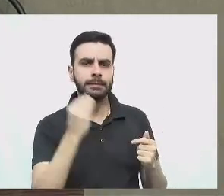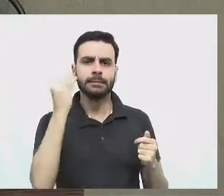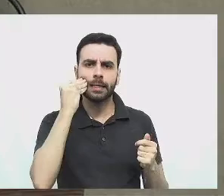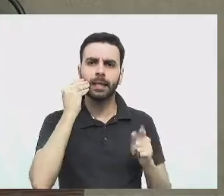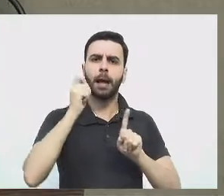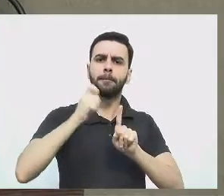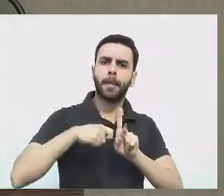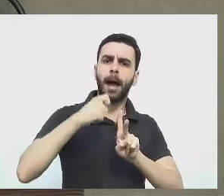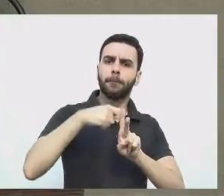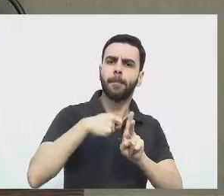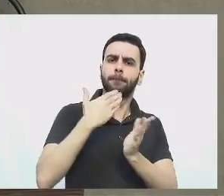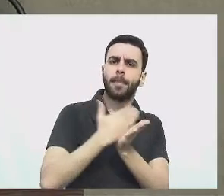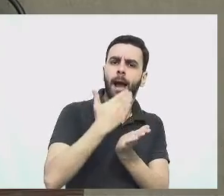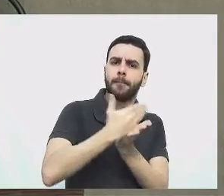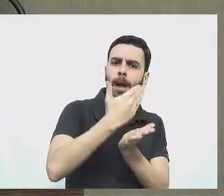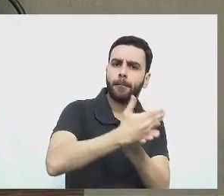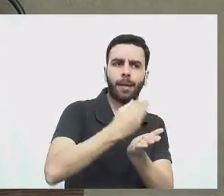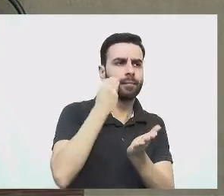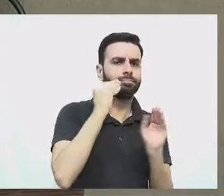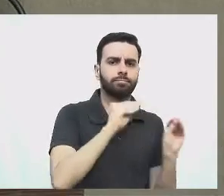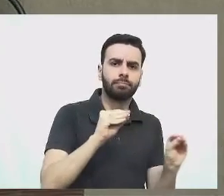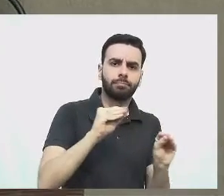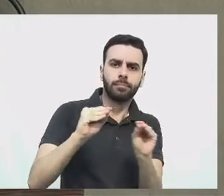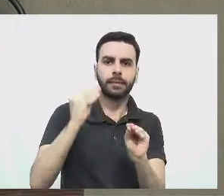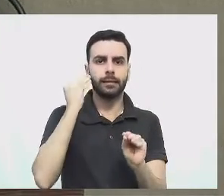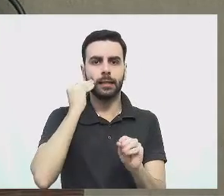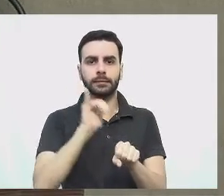financiando, postergando o pagamento,